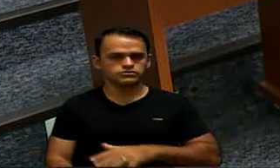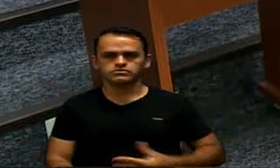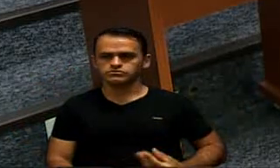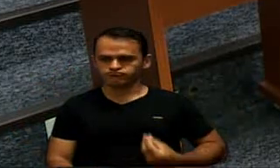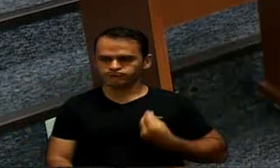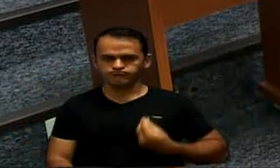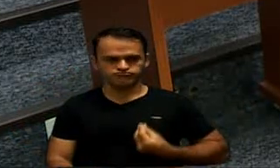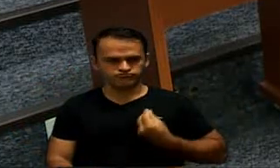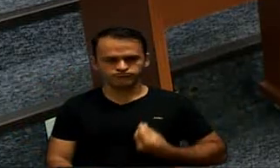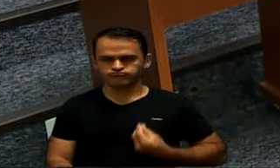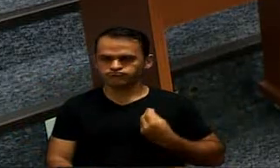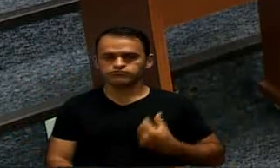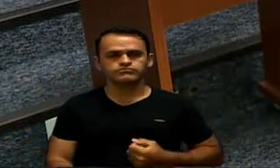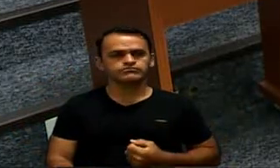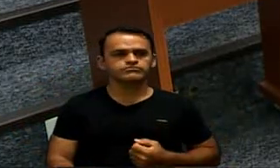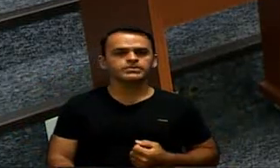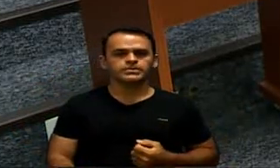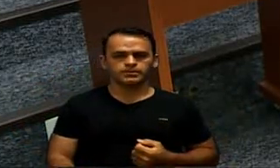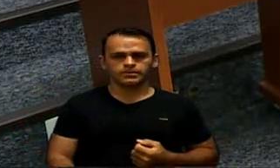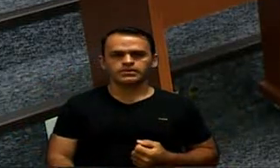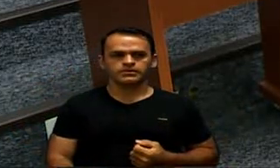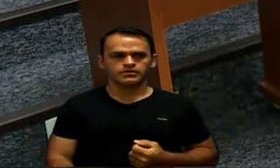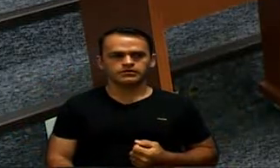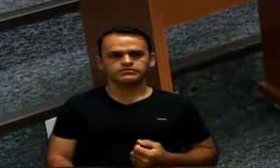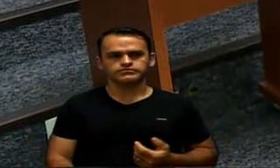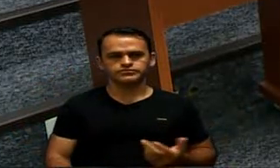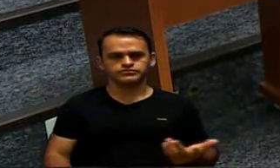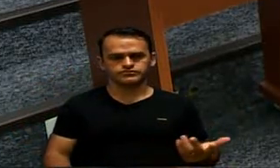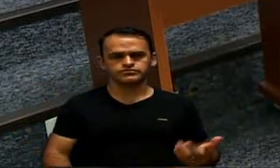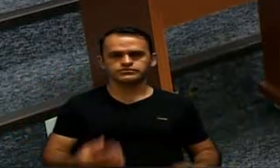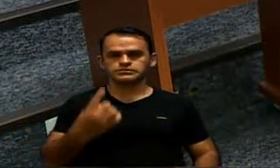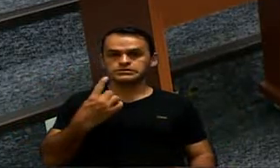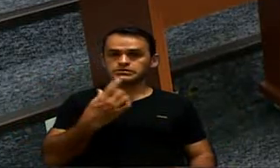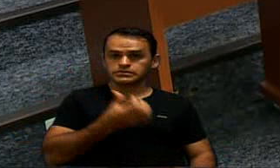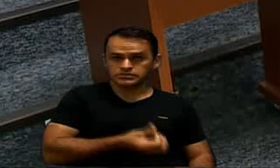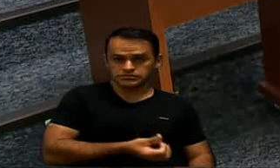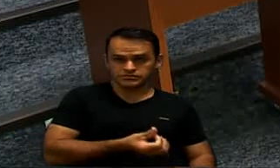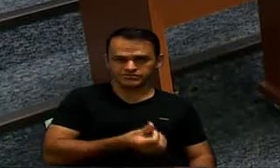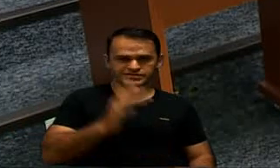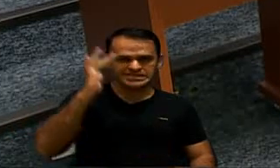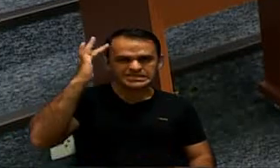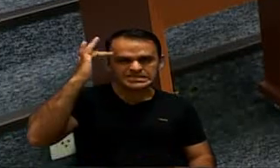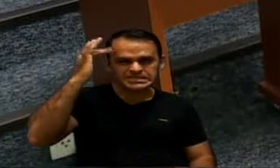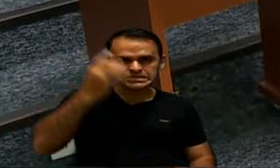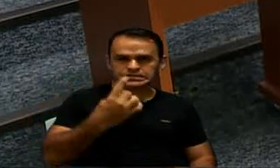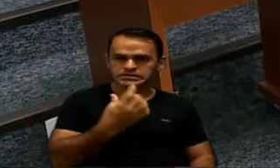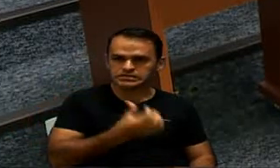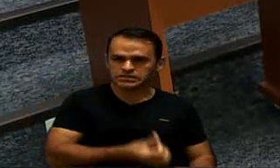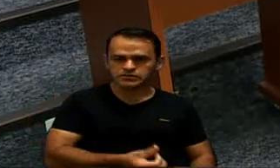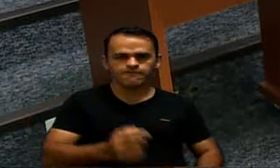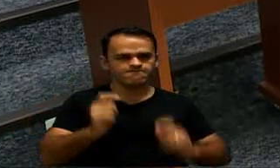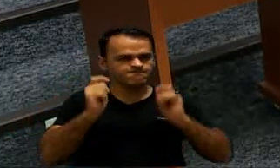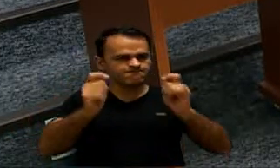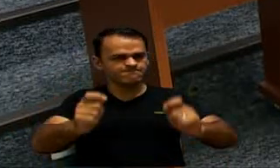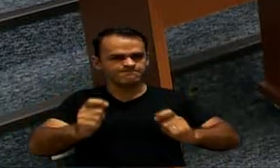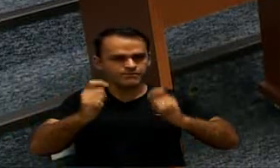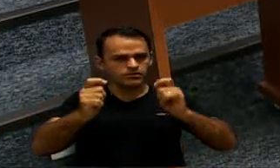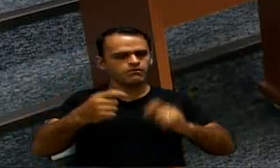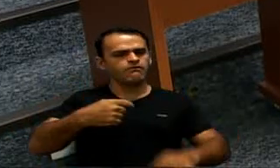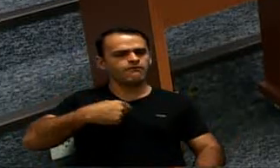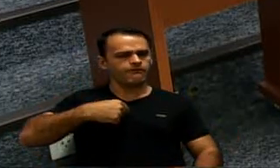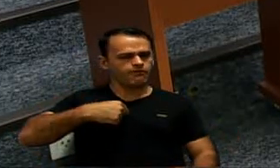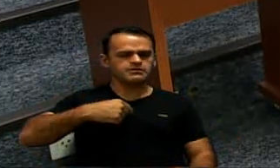presentes. Diante desses 16 dias, eu estou aqui para fazer o recorte e a denúncia